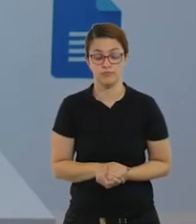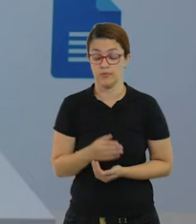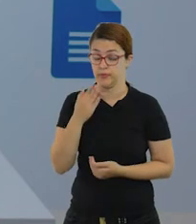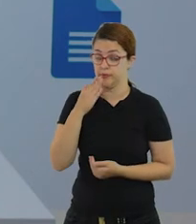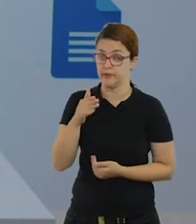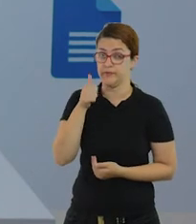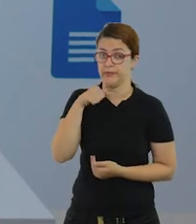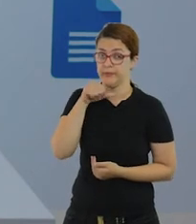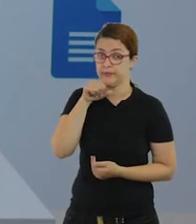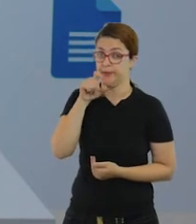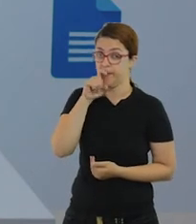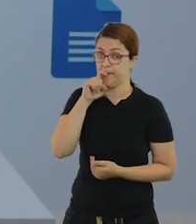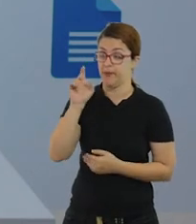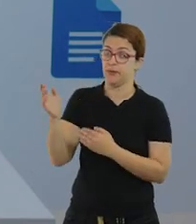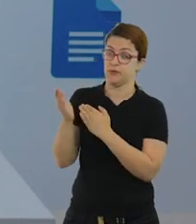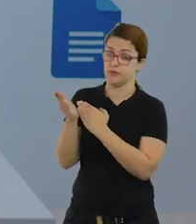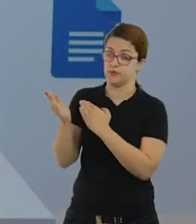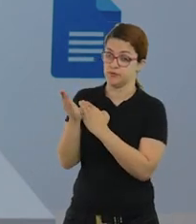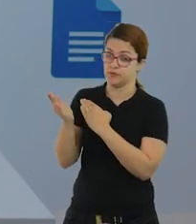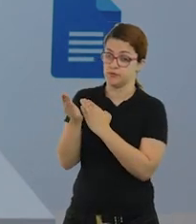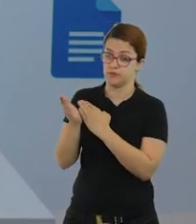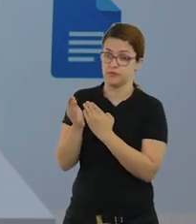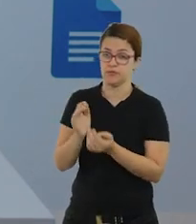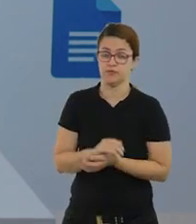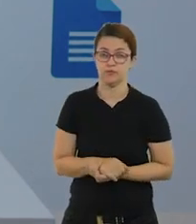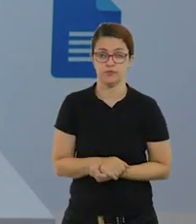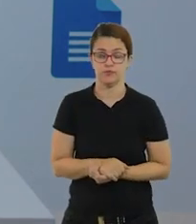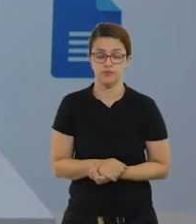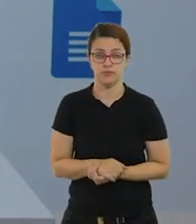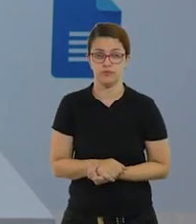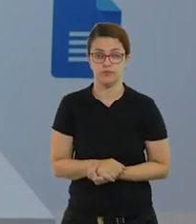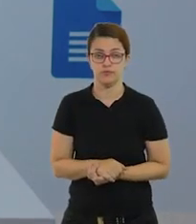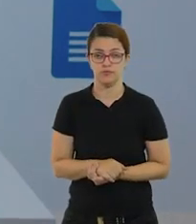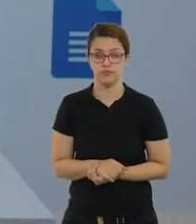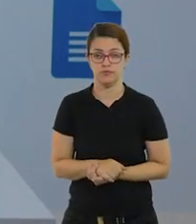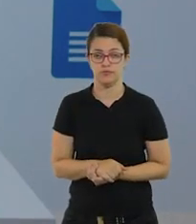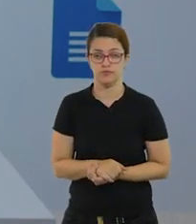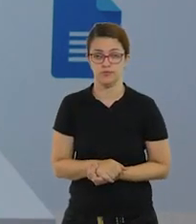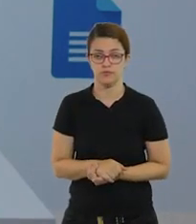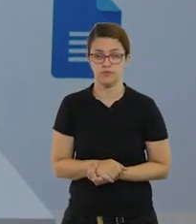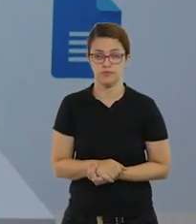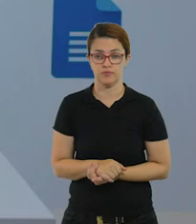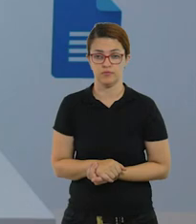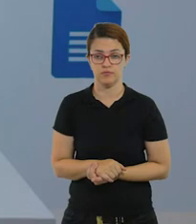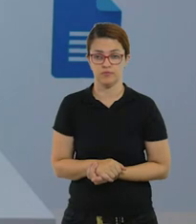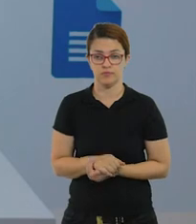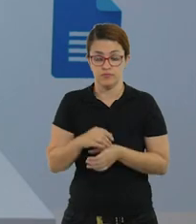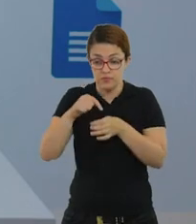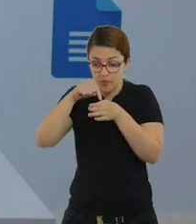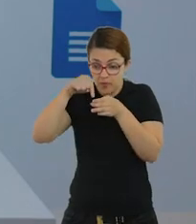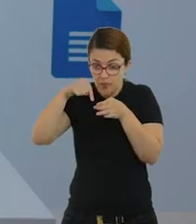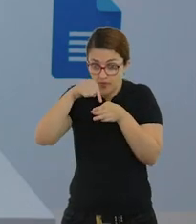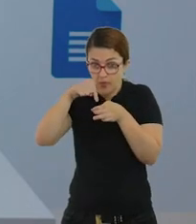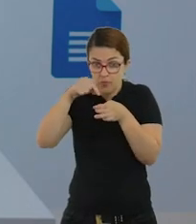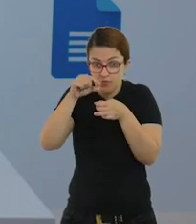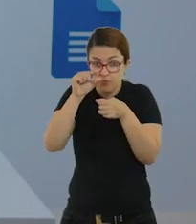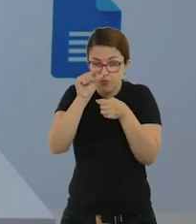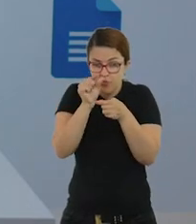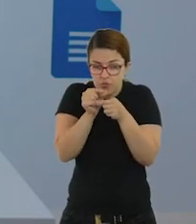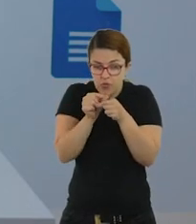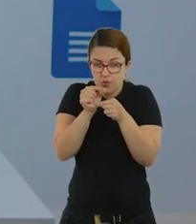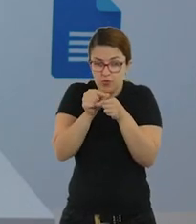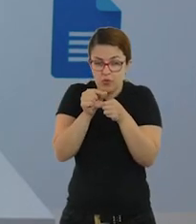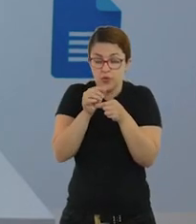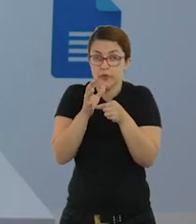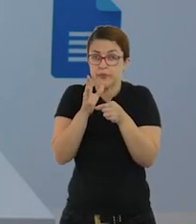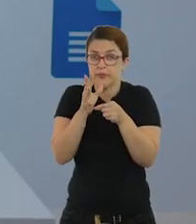Aí você pede pro seu pai e pra sua mãe te ajudar, porque o furinho é por dentro, tá? Então, ó, quanto menor o furinho, mais vai